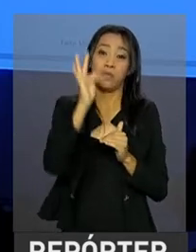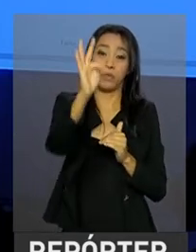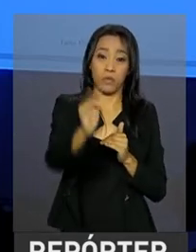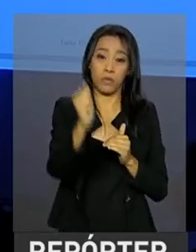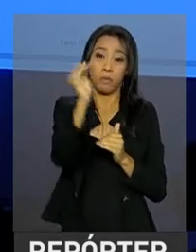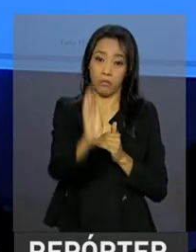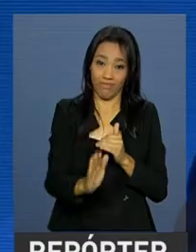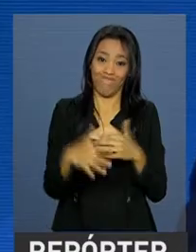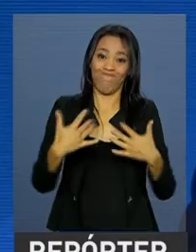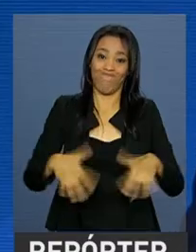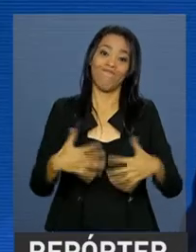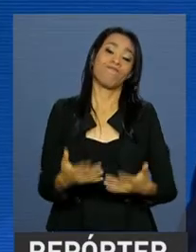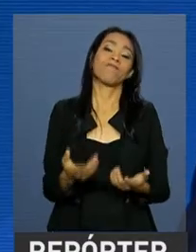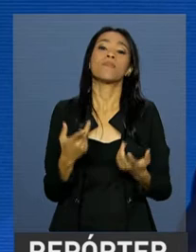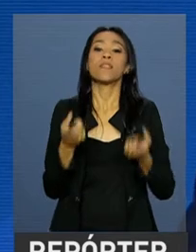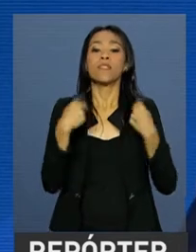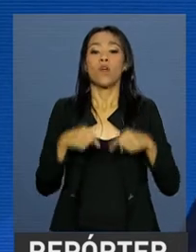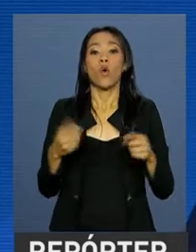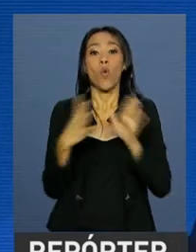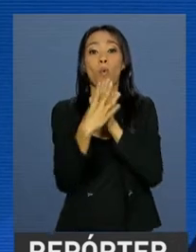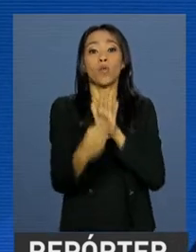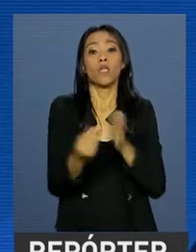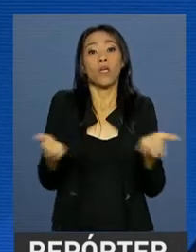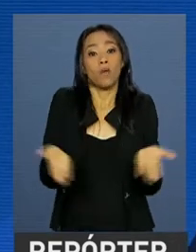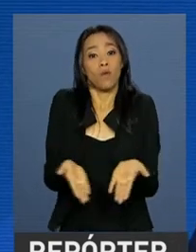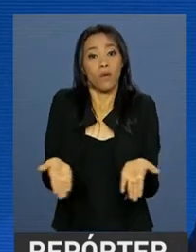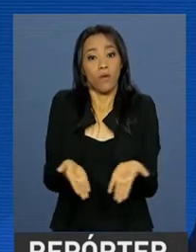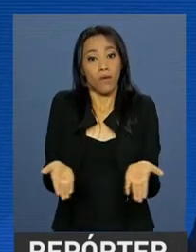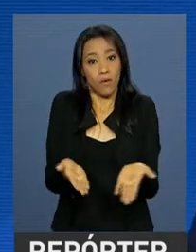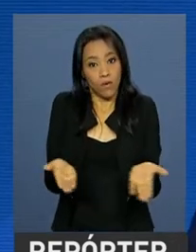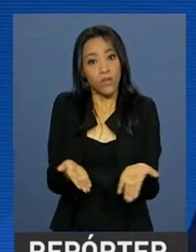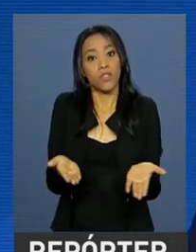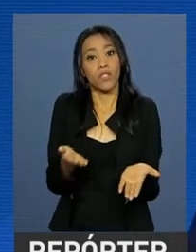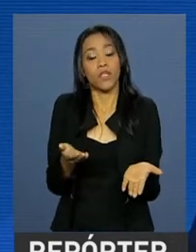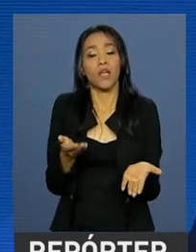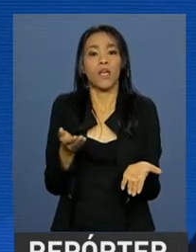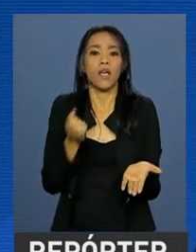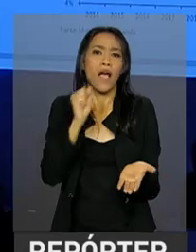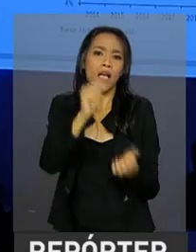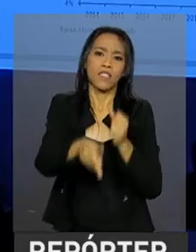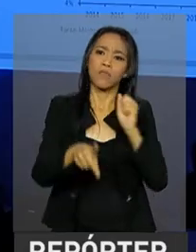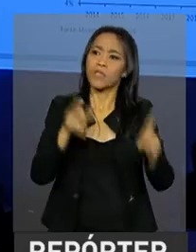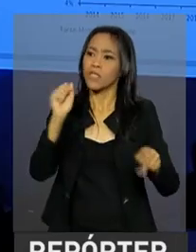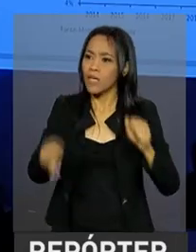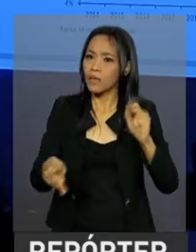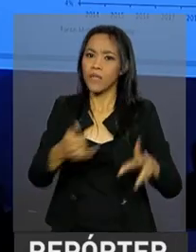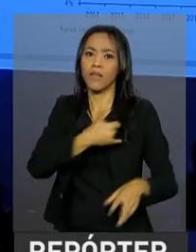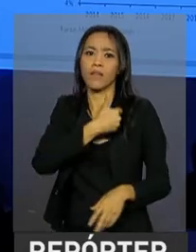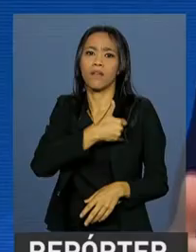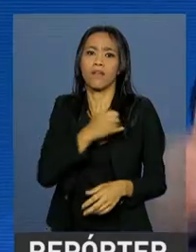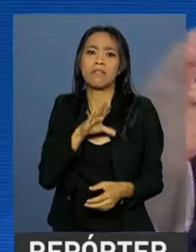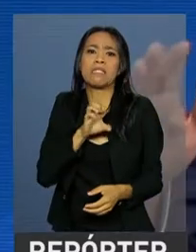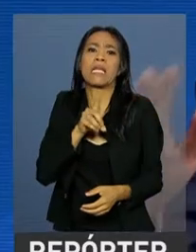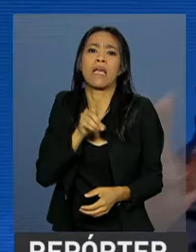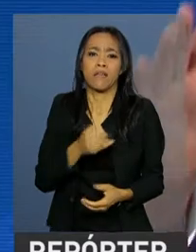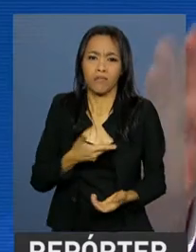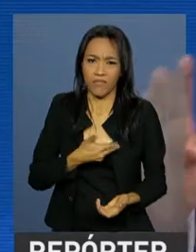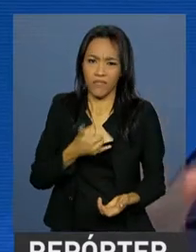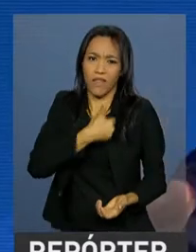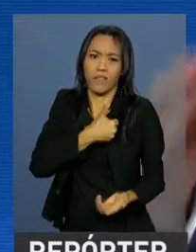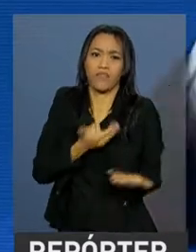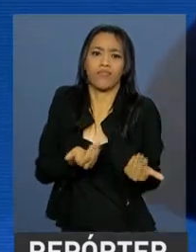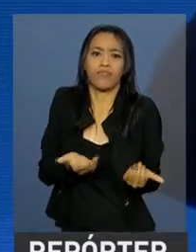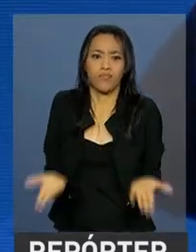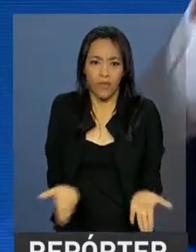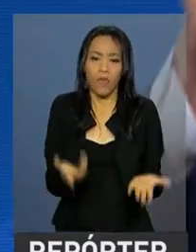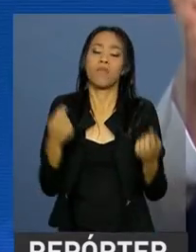da reestruturação. O modelo atual incentiva a aposentadoria precoce. Há uma consciência cada vez maior que precisa haver uma reforma